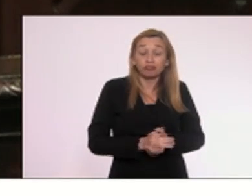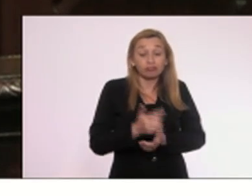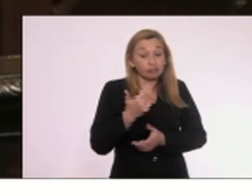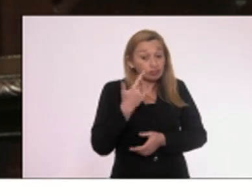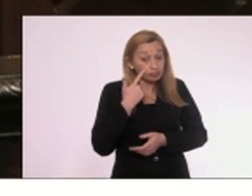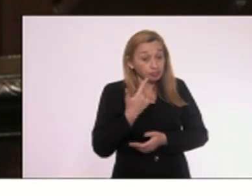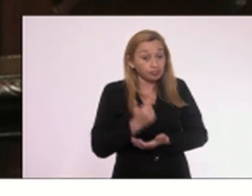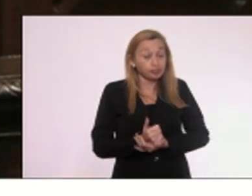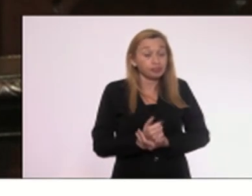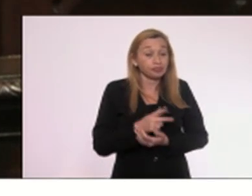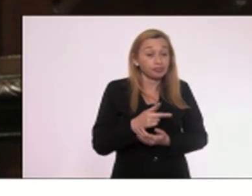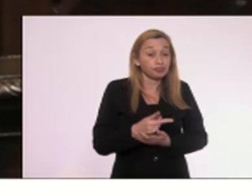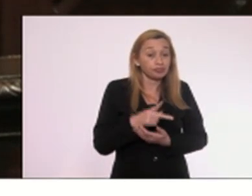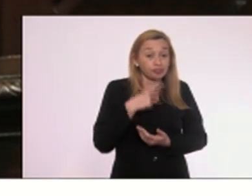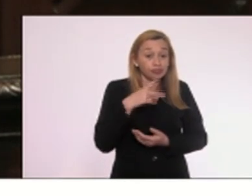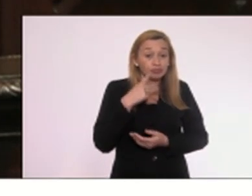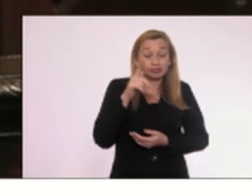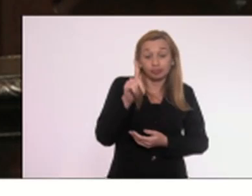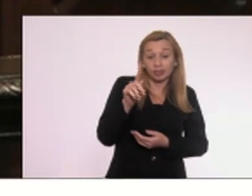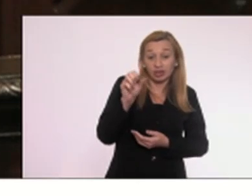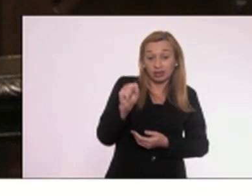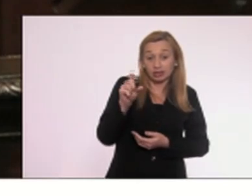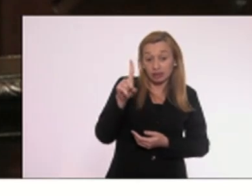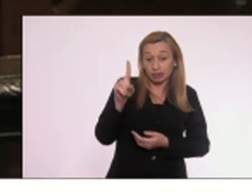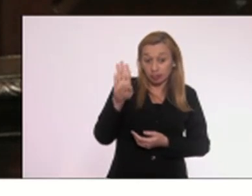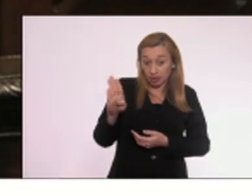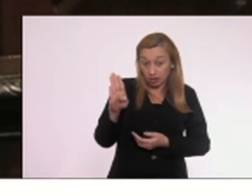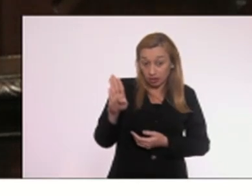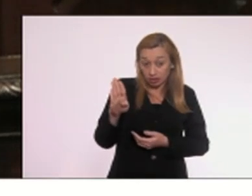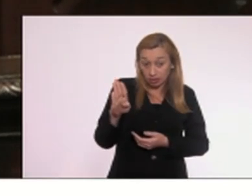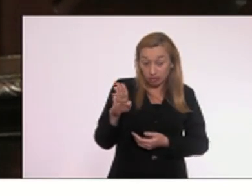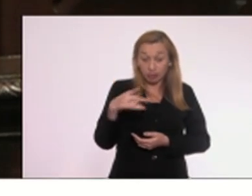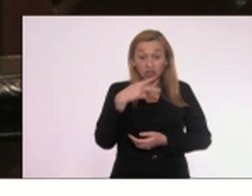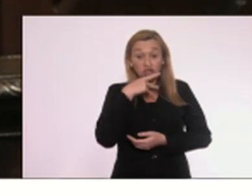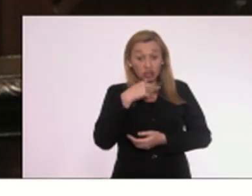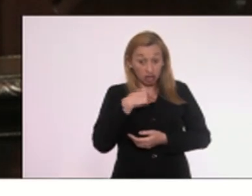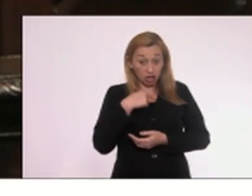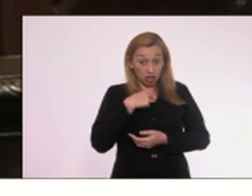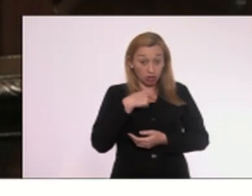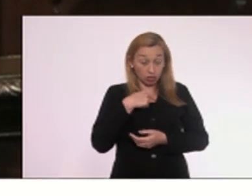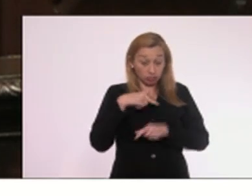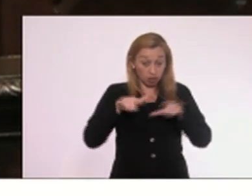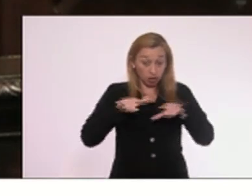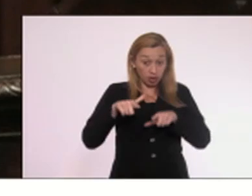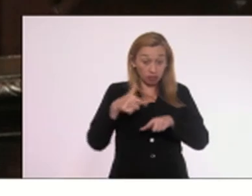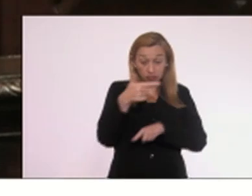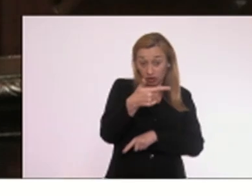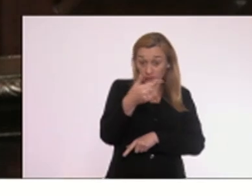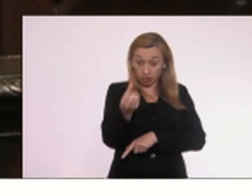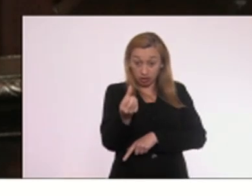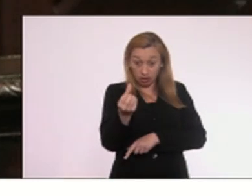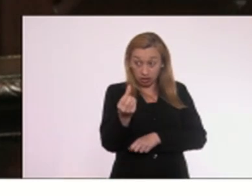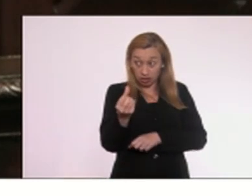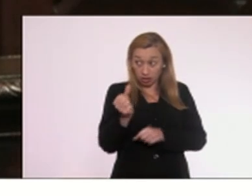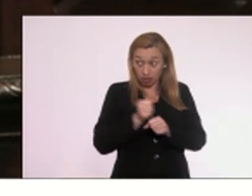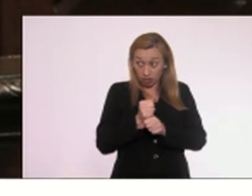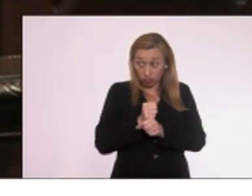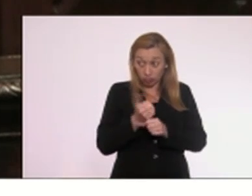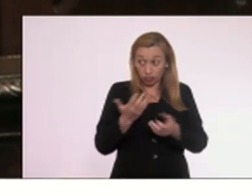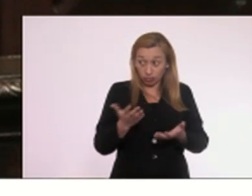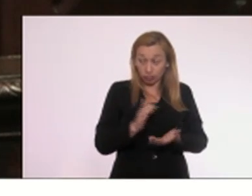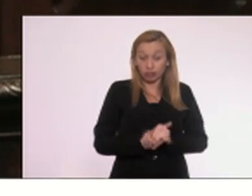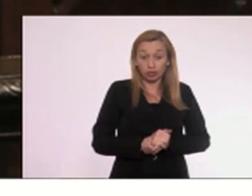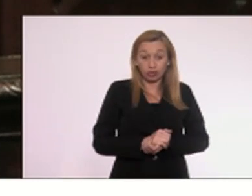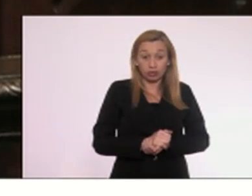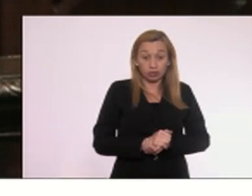dizendo que o PSDB, partido que eu estou há 26 anos,